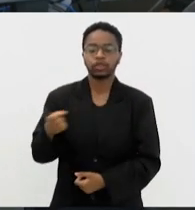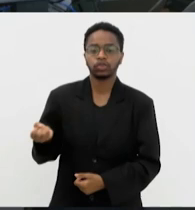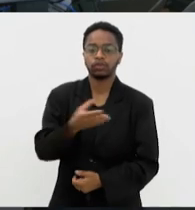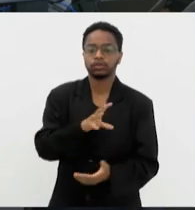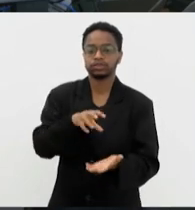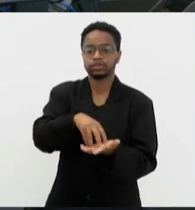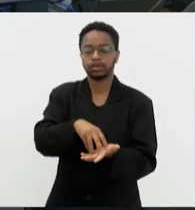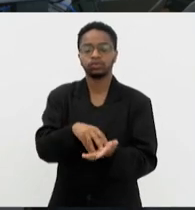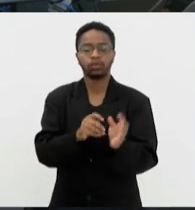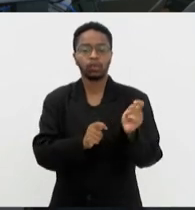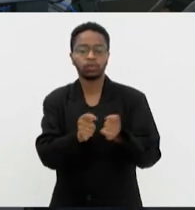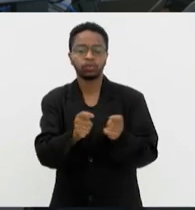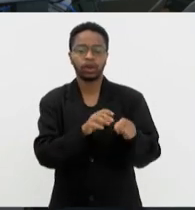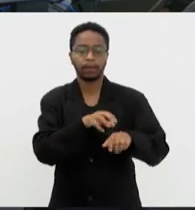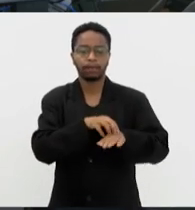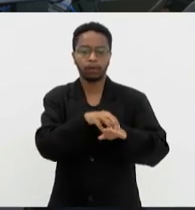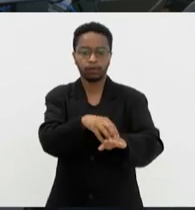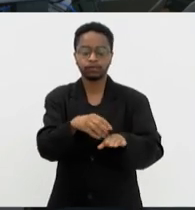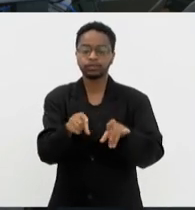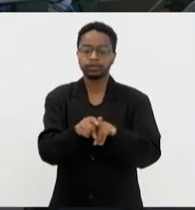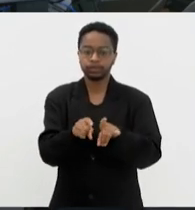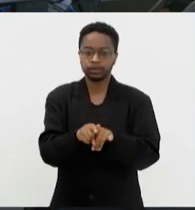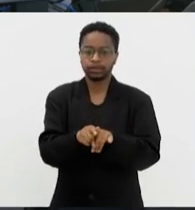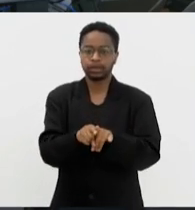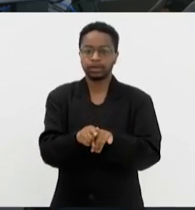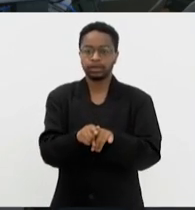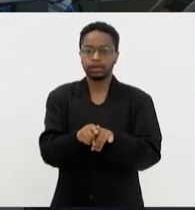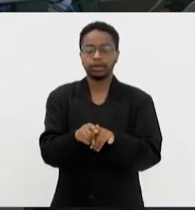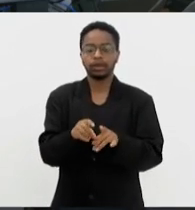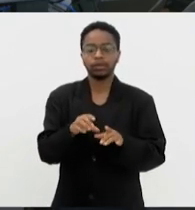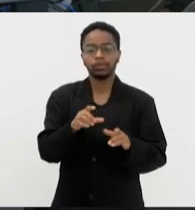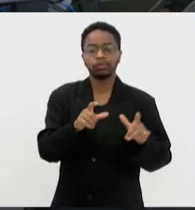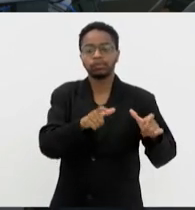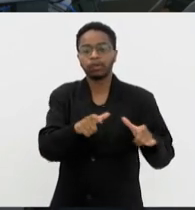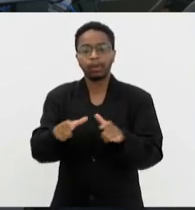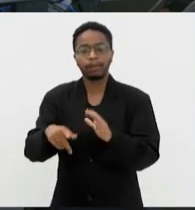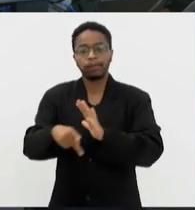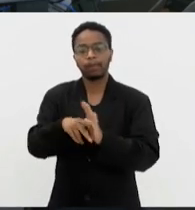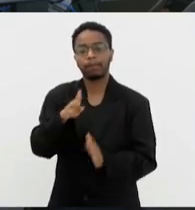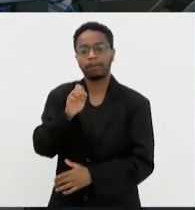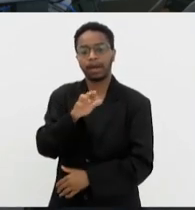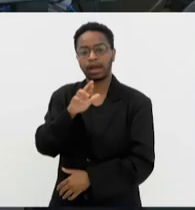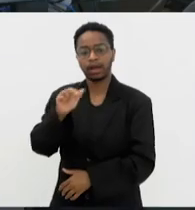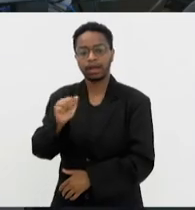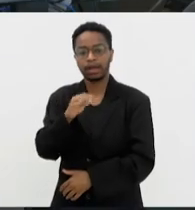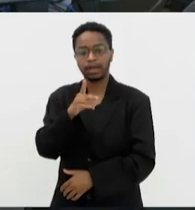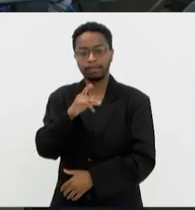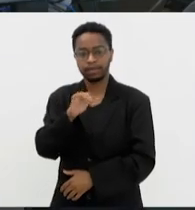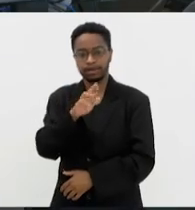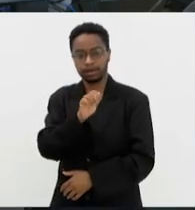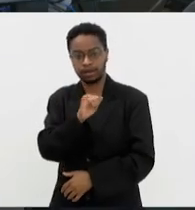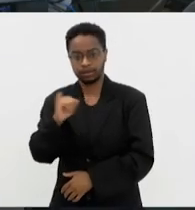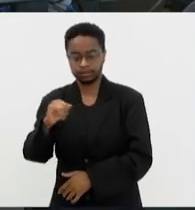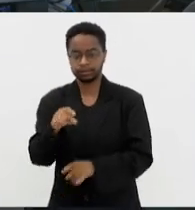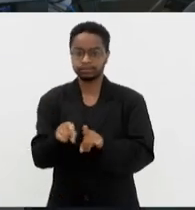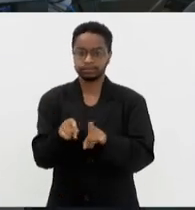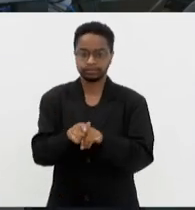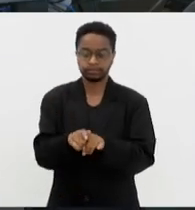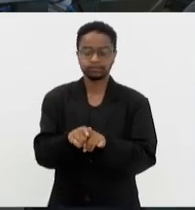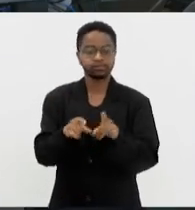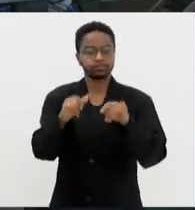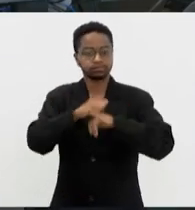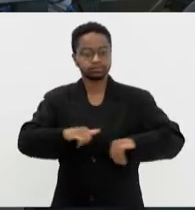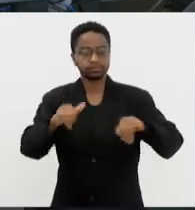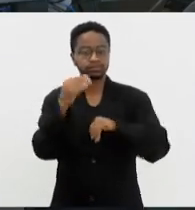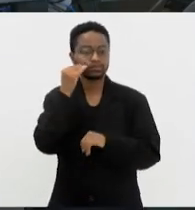Integrado de Controle Móvel, caravana itinerante Caminhos Criativos chega à Barra do Piraí e uma campanha para garantir ovos de Páscoa